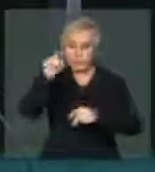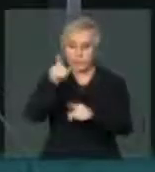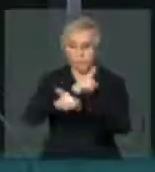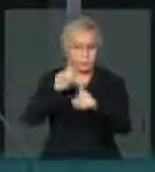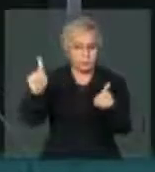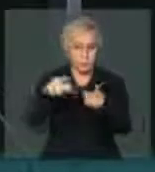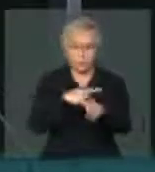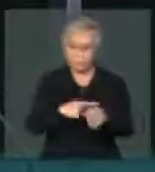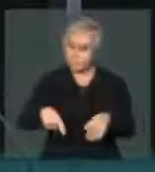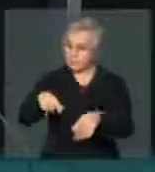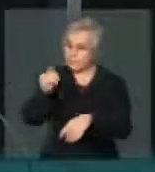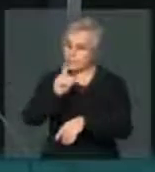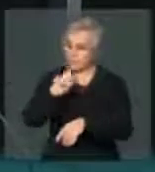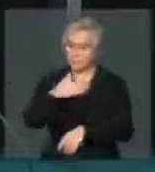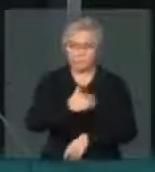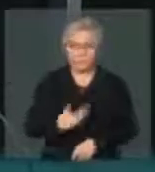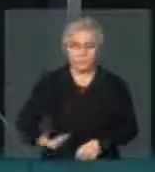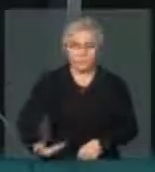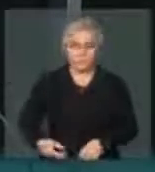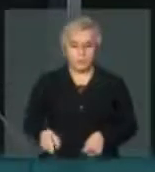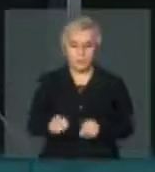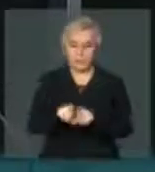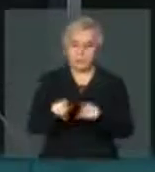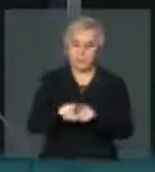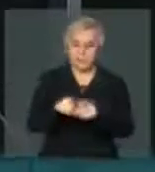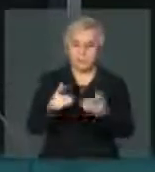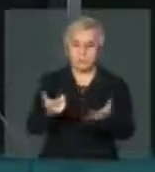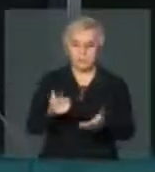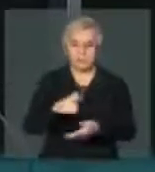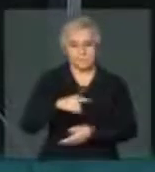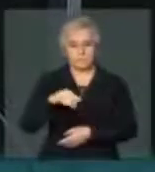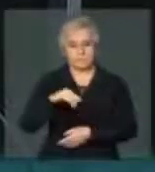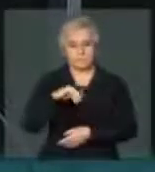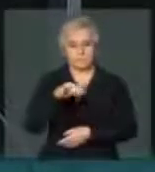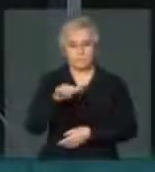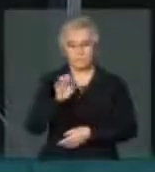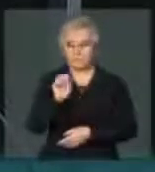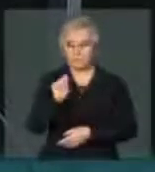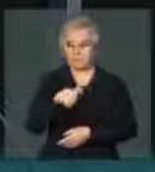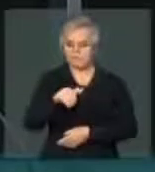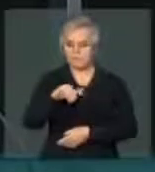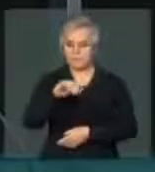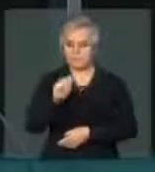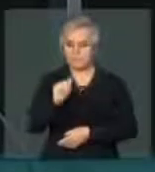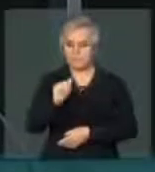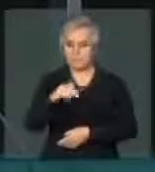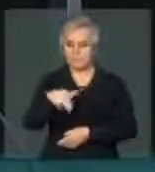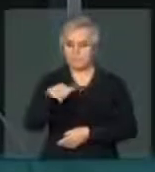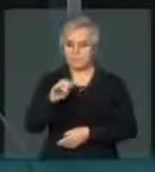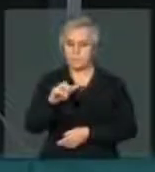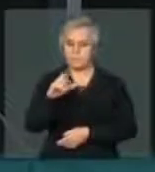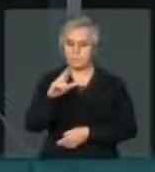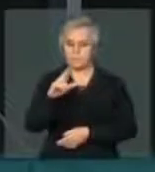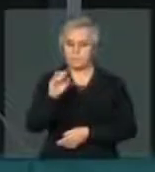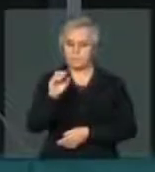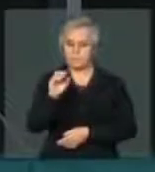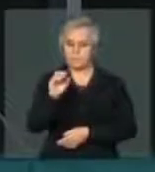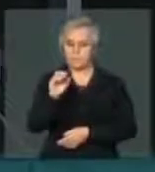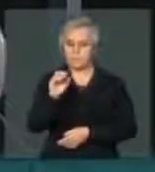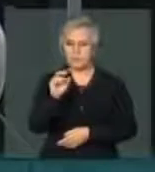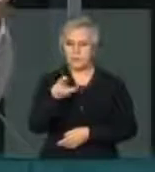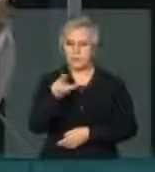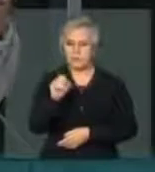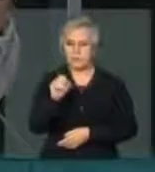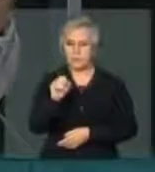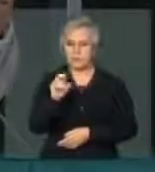governadores. Por fim, eu volto lá atrás ainda, Jean-Jacques Rousseau, ele dizia que a soberania popular,